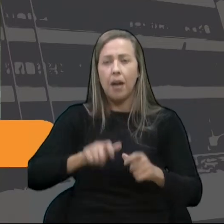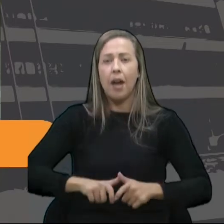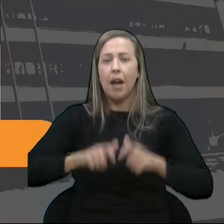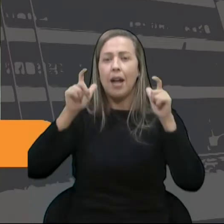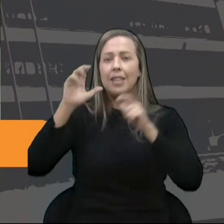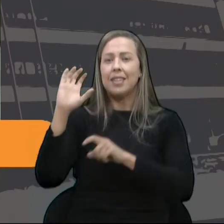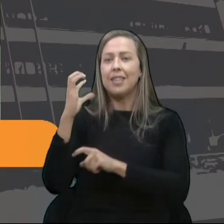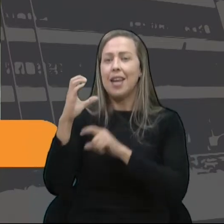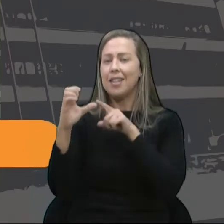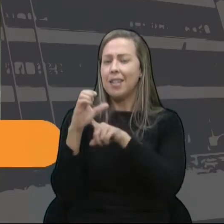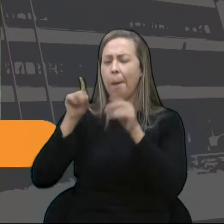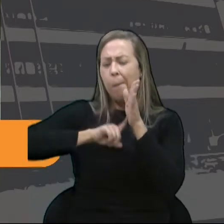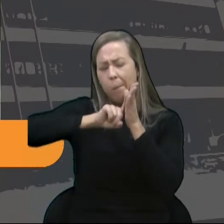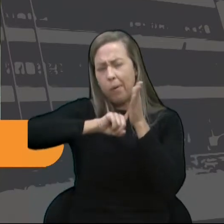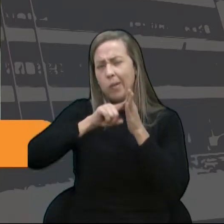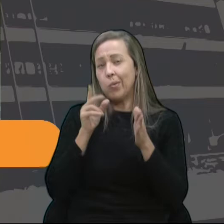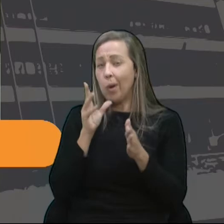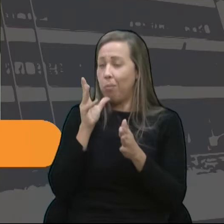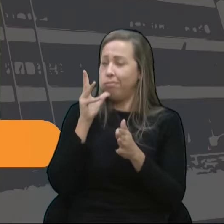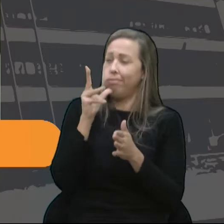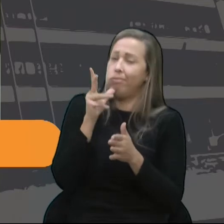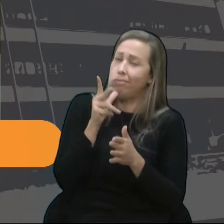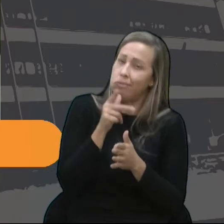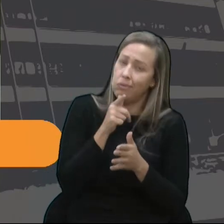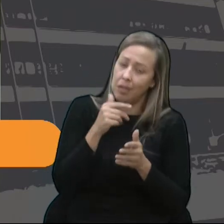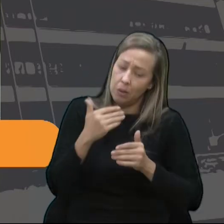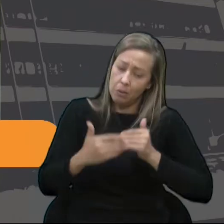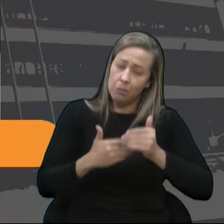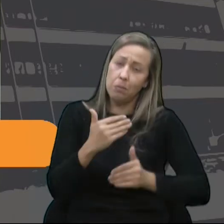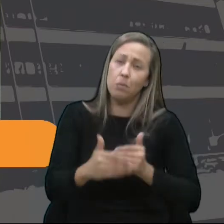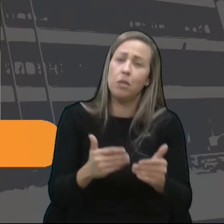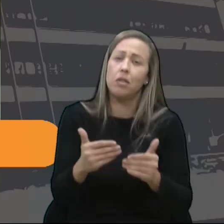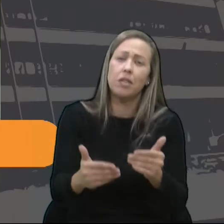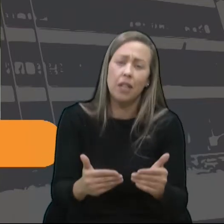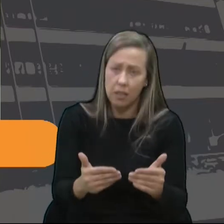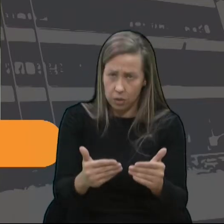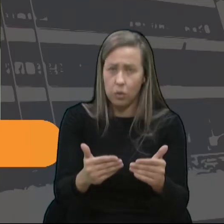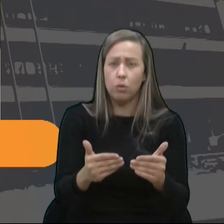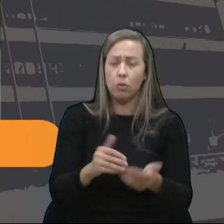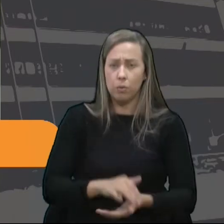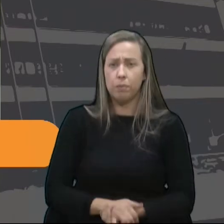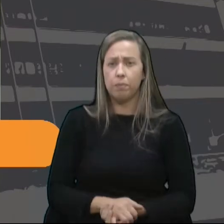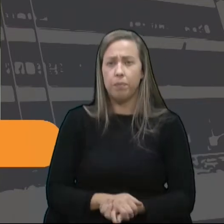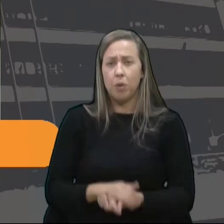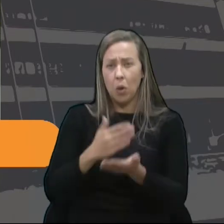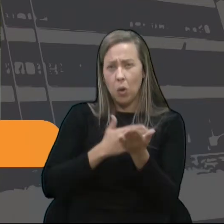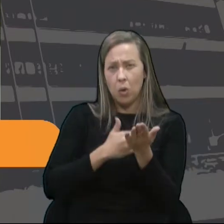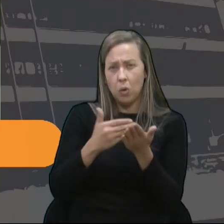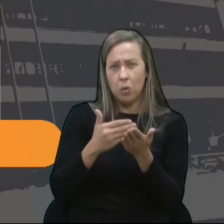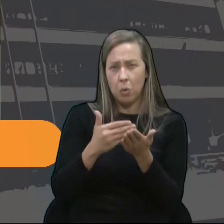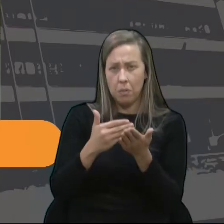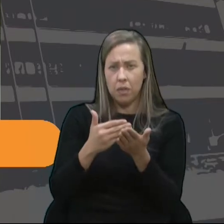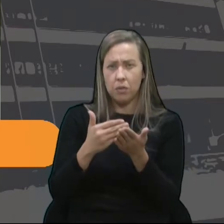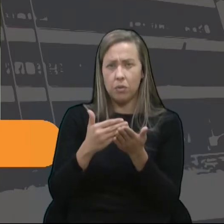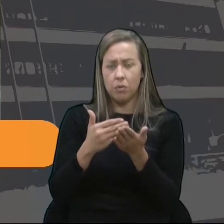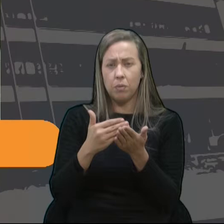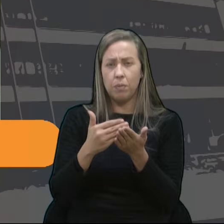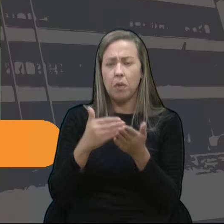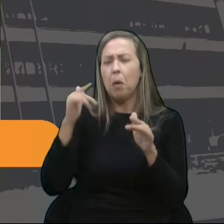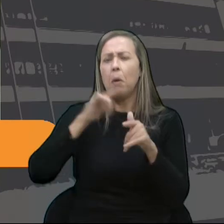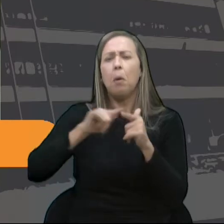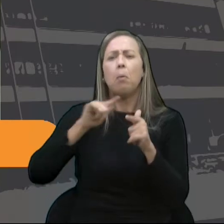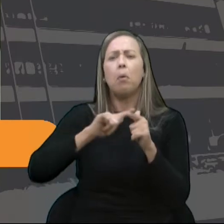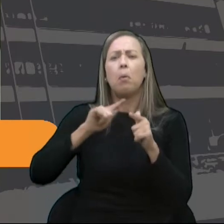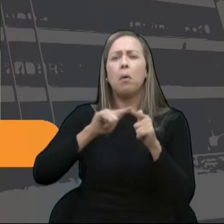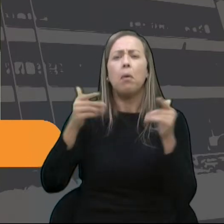tempo. E a gente viu nesse processo, lá no início, problemas